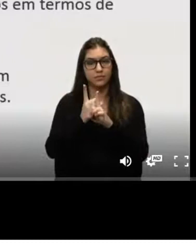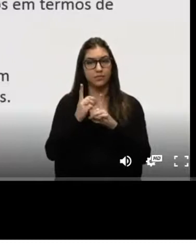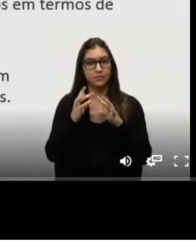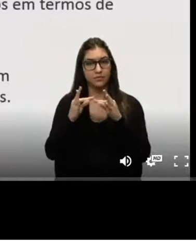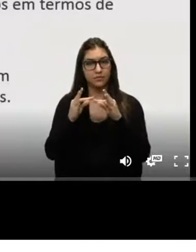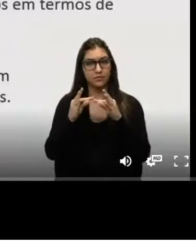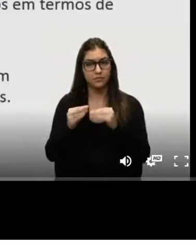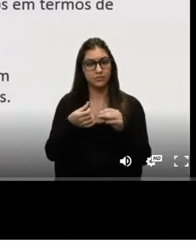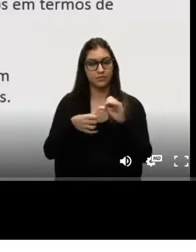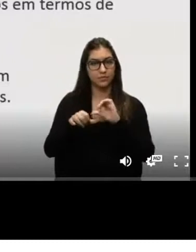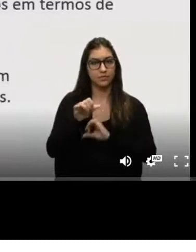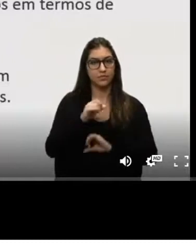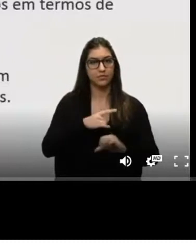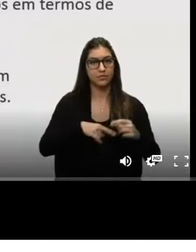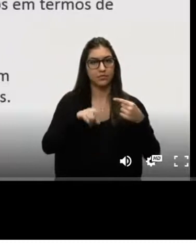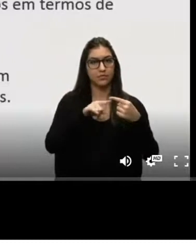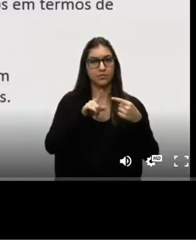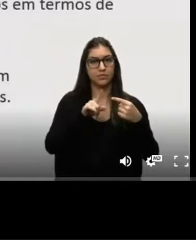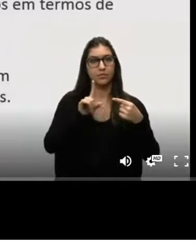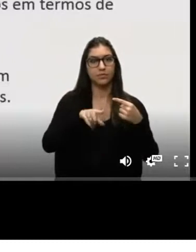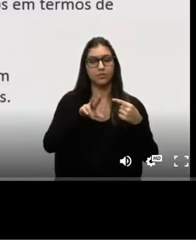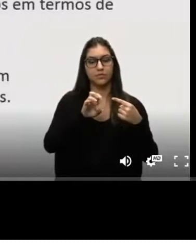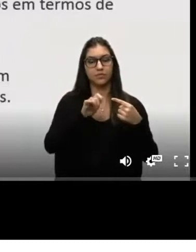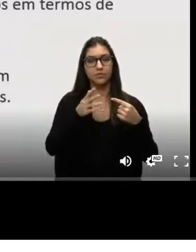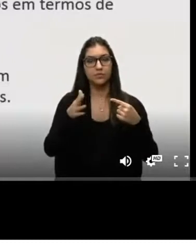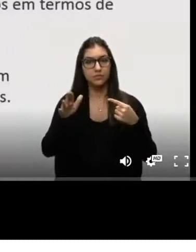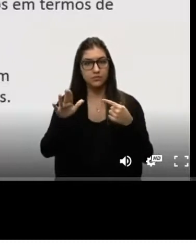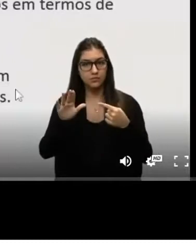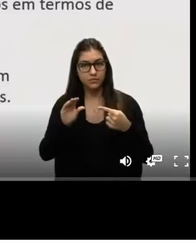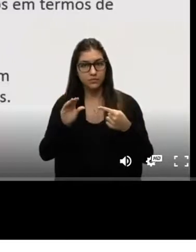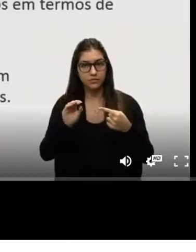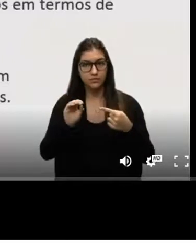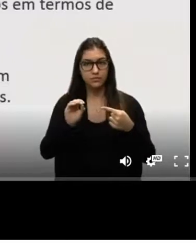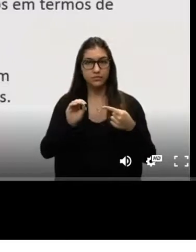Geral. No primeiro encontro, nós trabalhamos com reações em